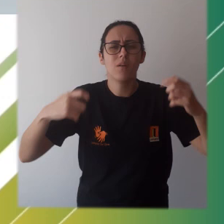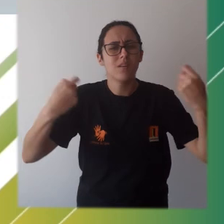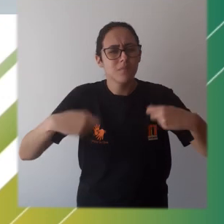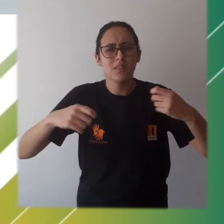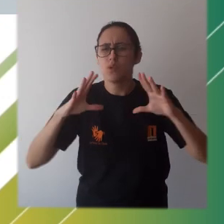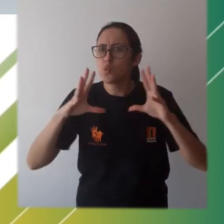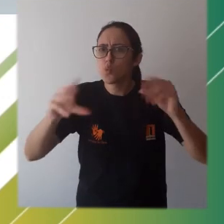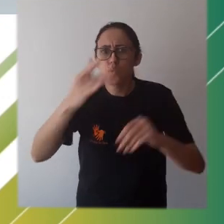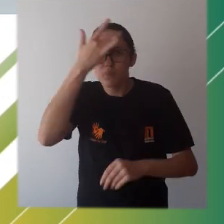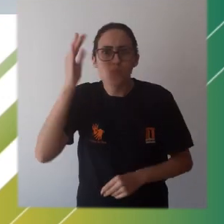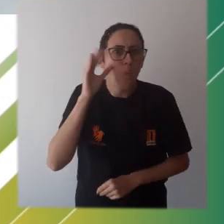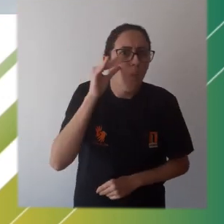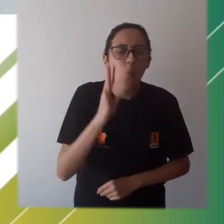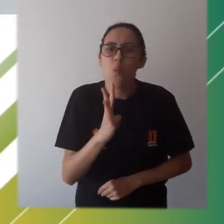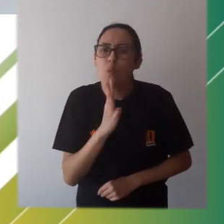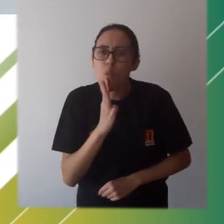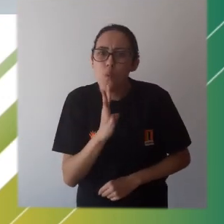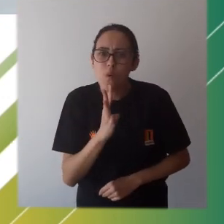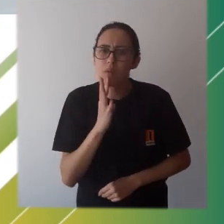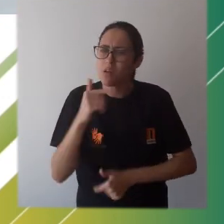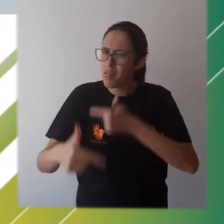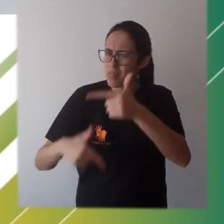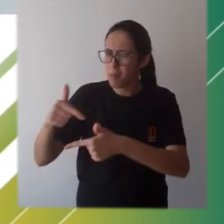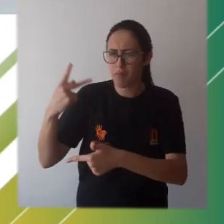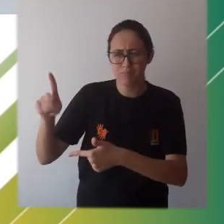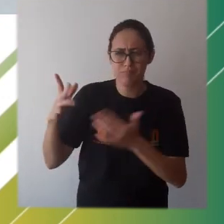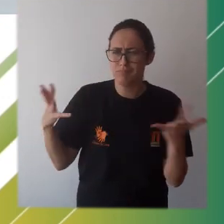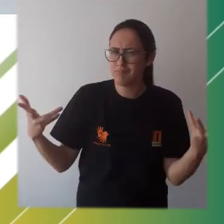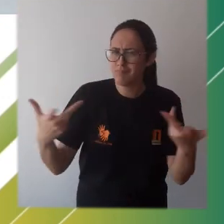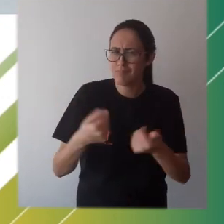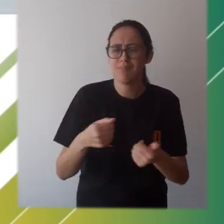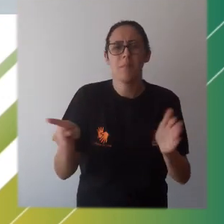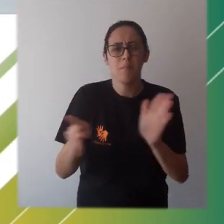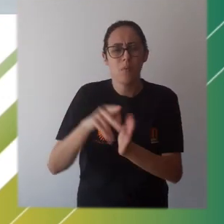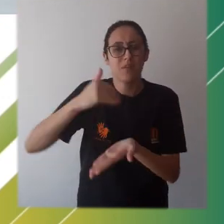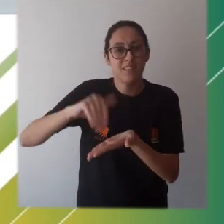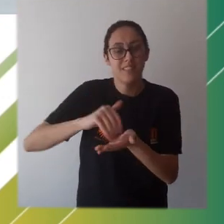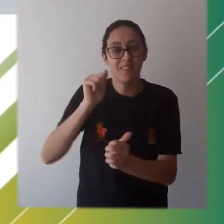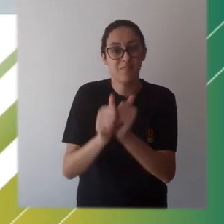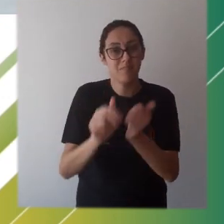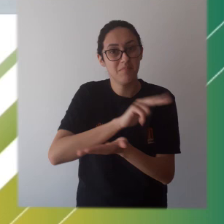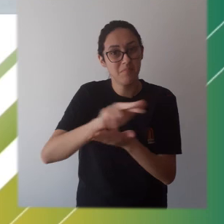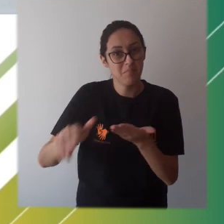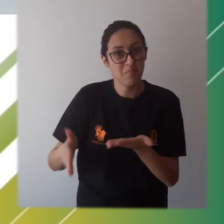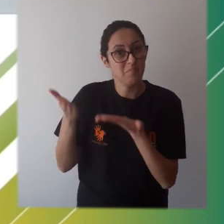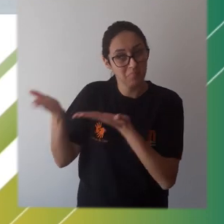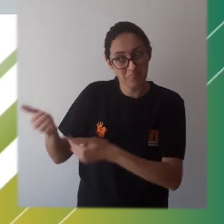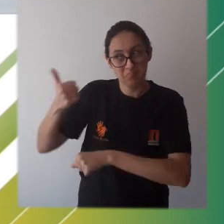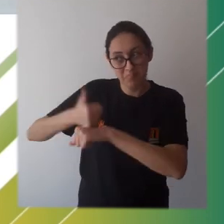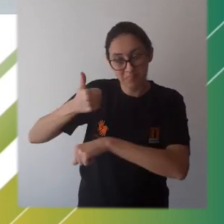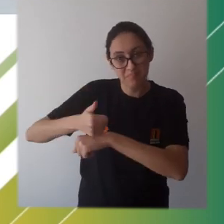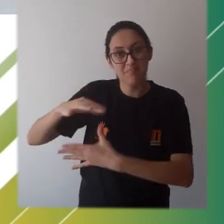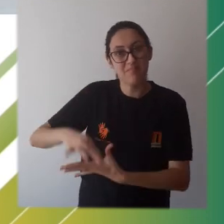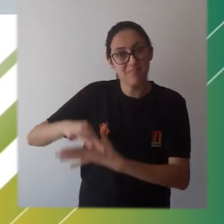gente possa fazer com que mais pessoas conheçam esse baita trabalho que é feito pela Secretaria de Esportes através do